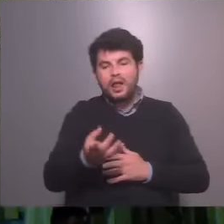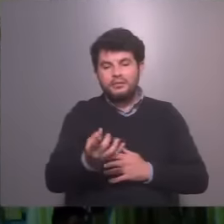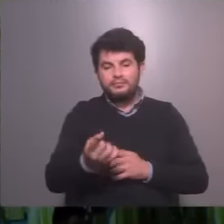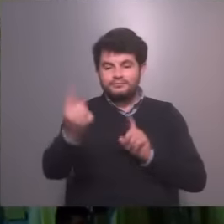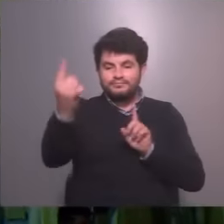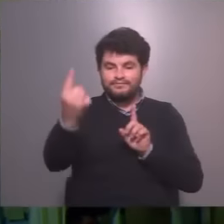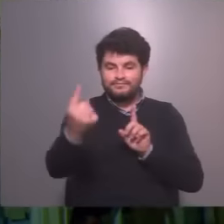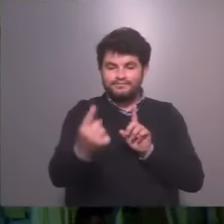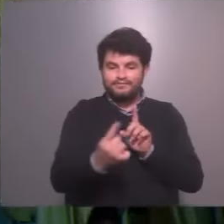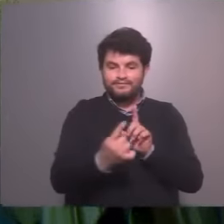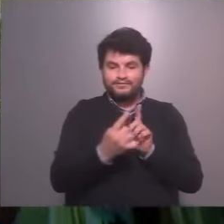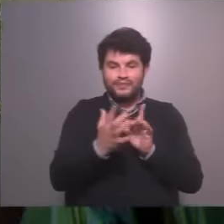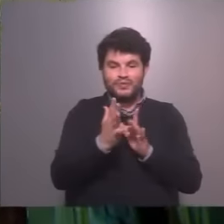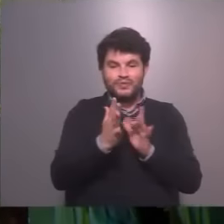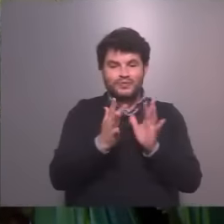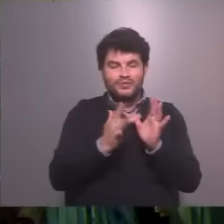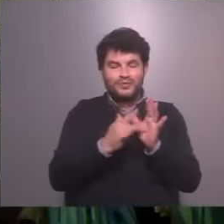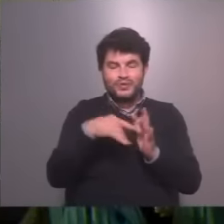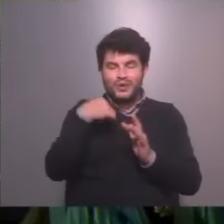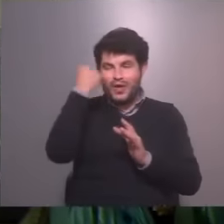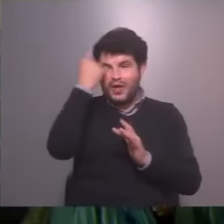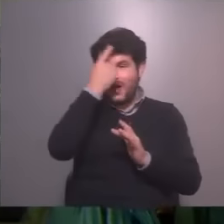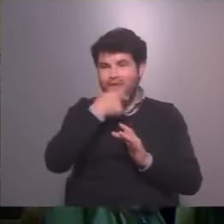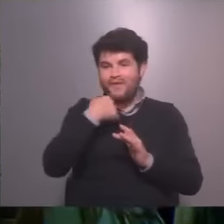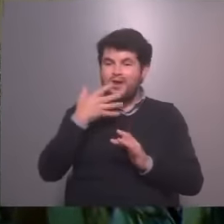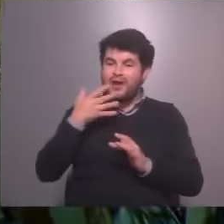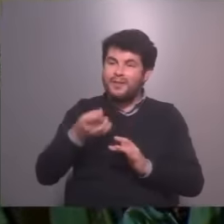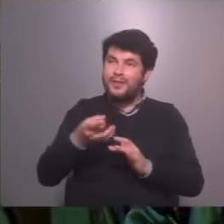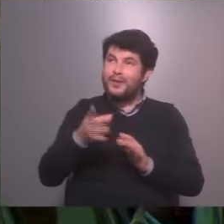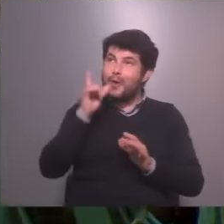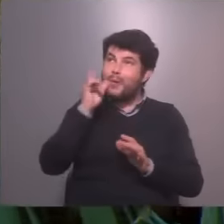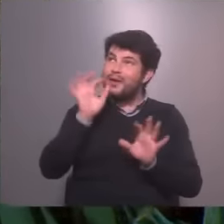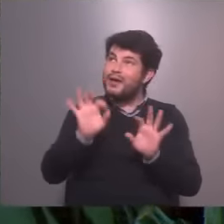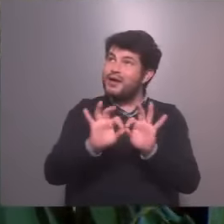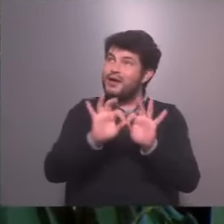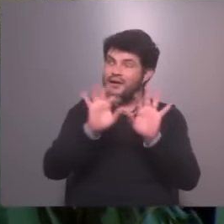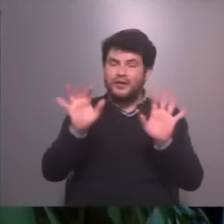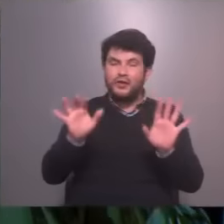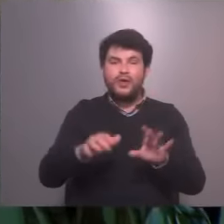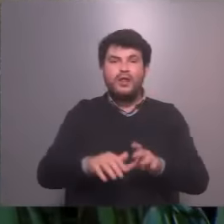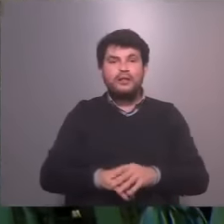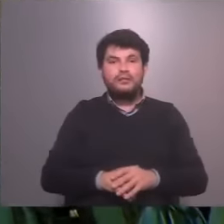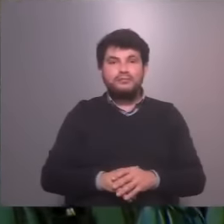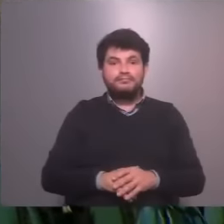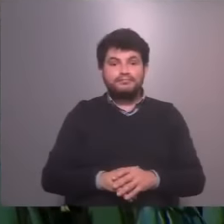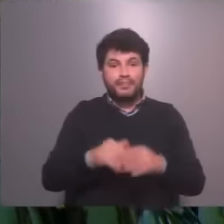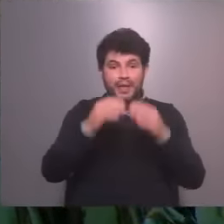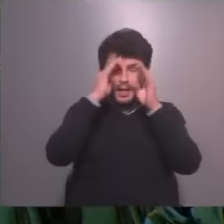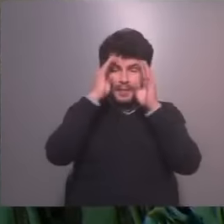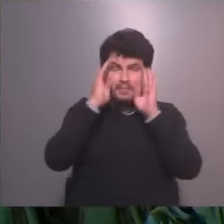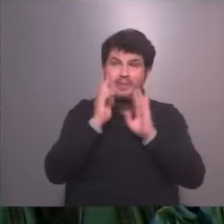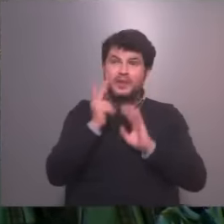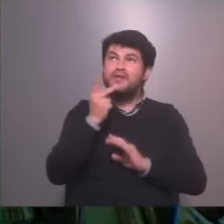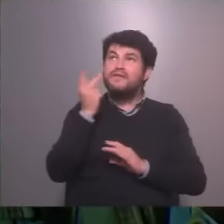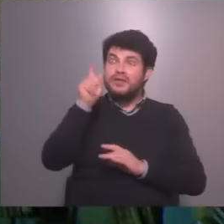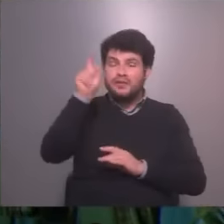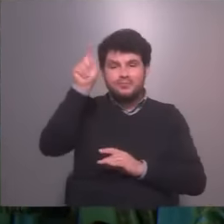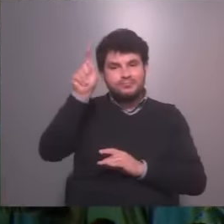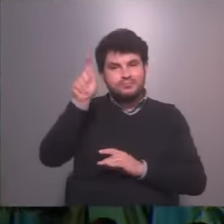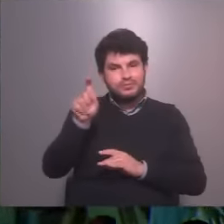Foi por meio de Maria, a Mãe de Misericórdia, que veio até nós Jesus Cristo, que é o rosto